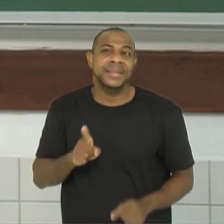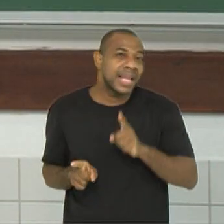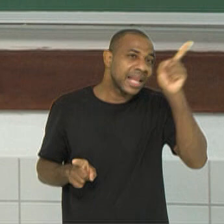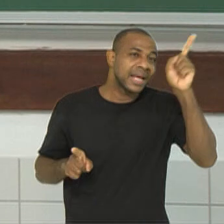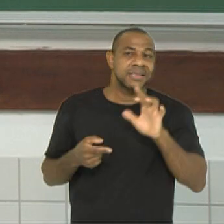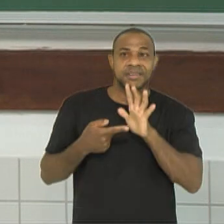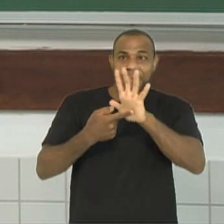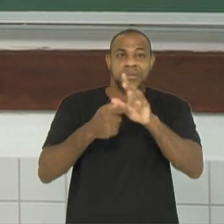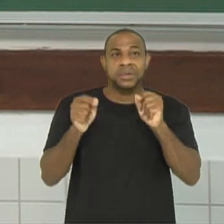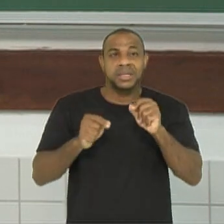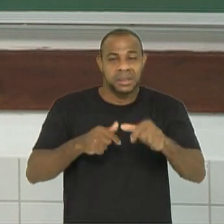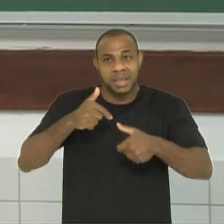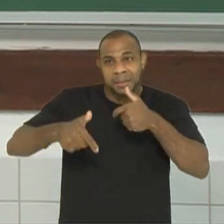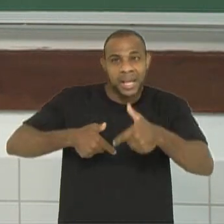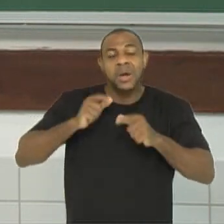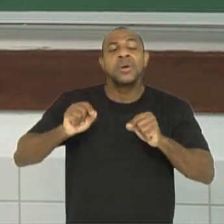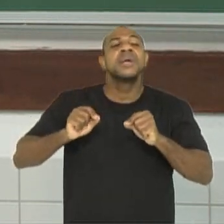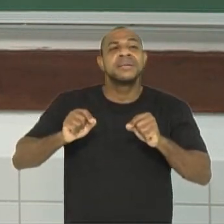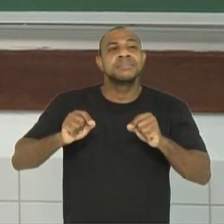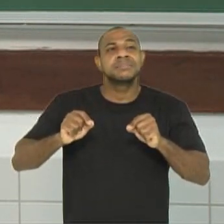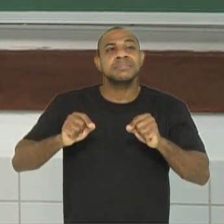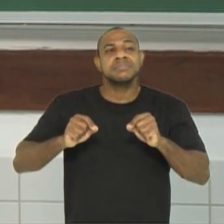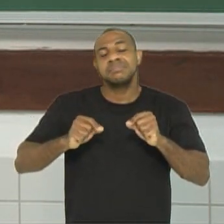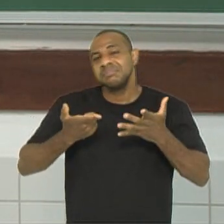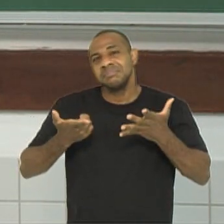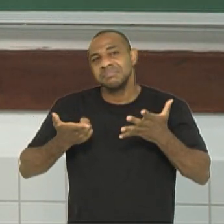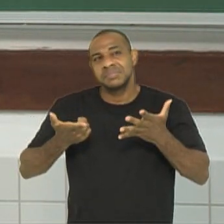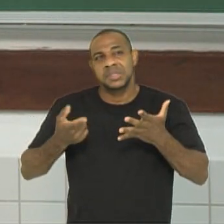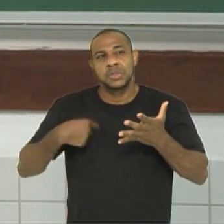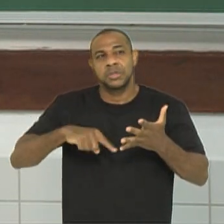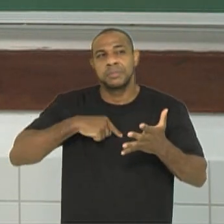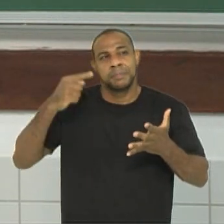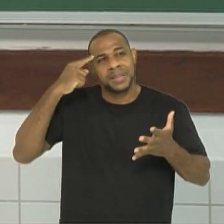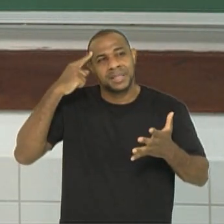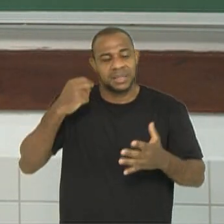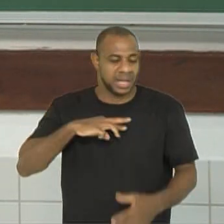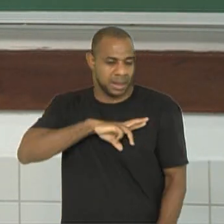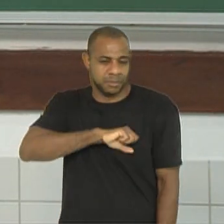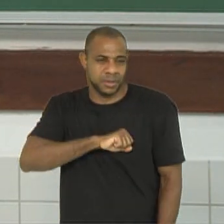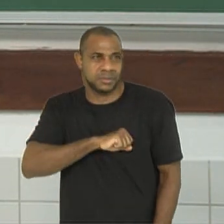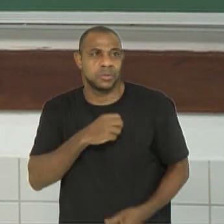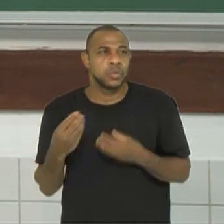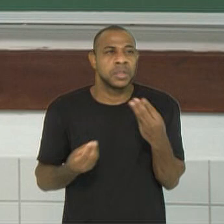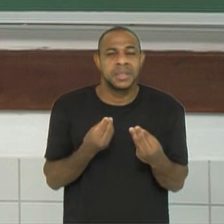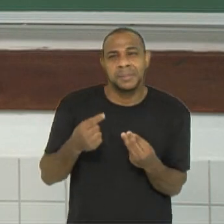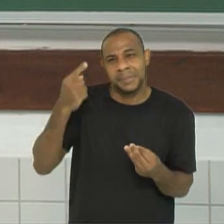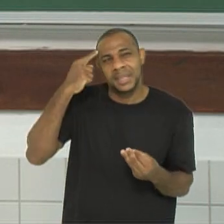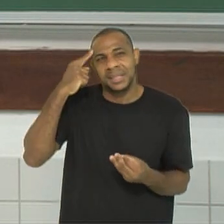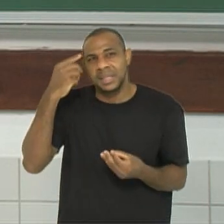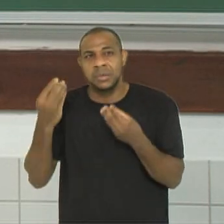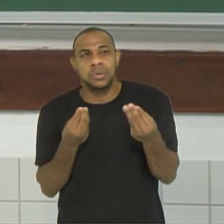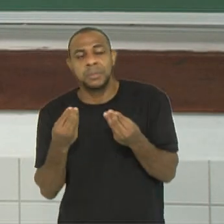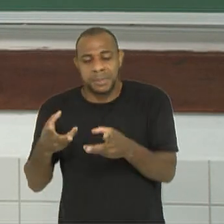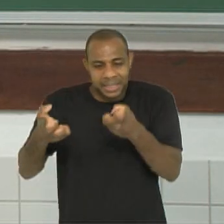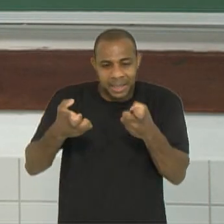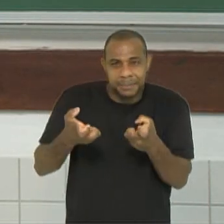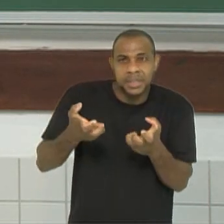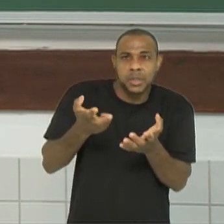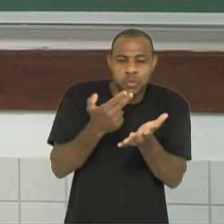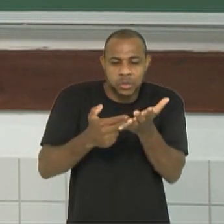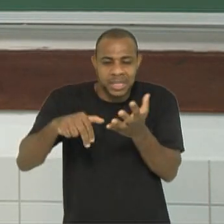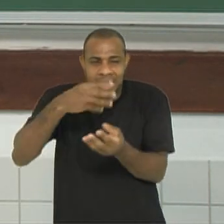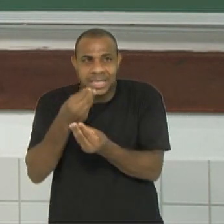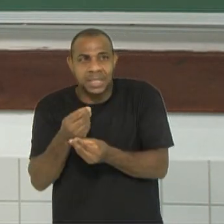trabalhar exatamente as questões, por exemplo, quando a gente pensa assim, a romance assexuado, né? Quando você percebe num desenho que você não